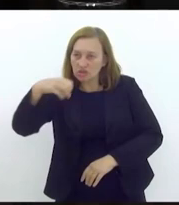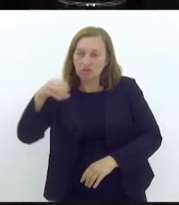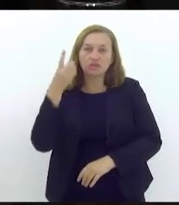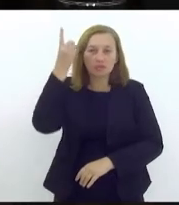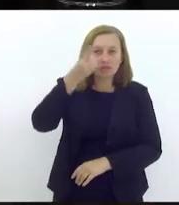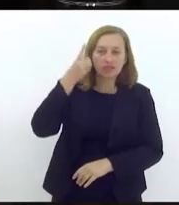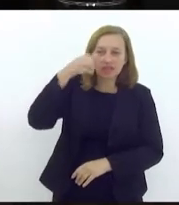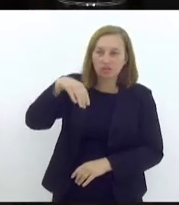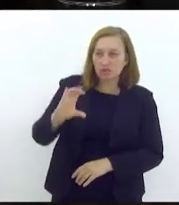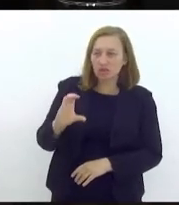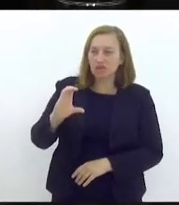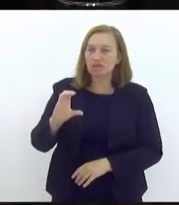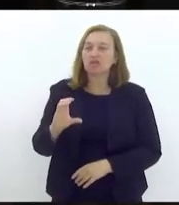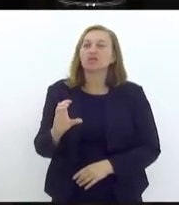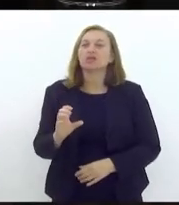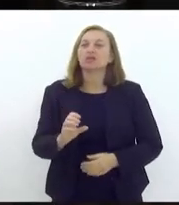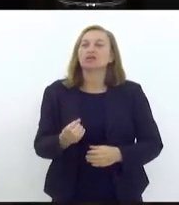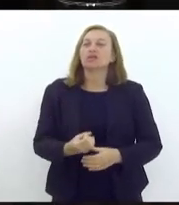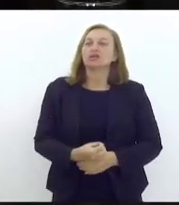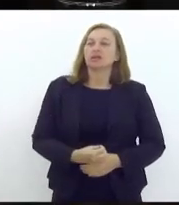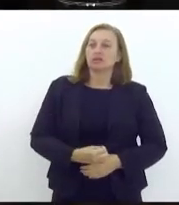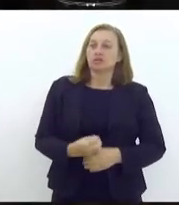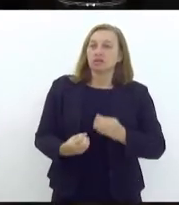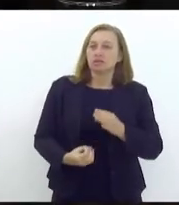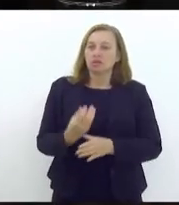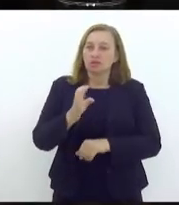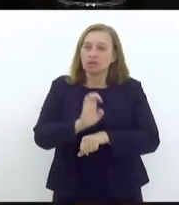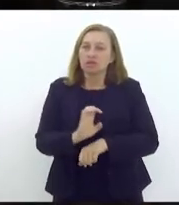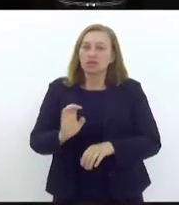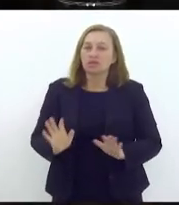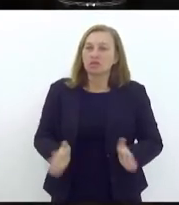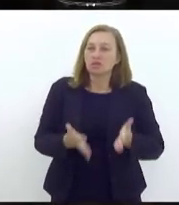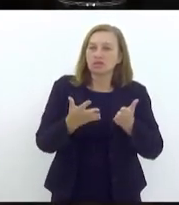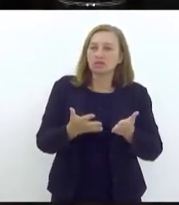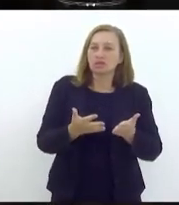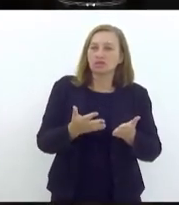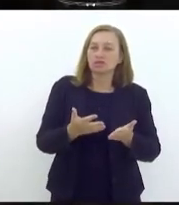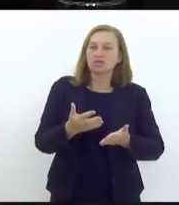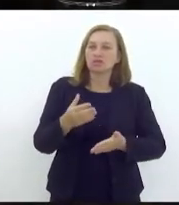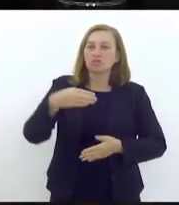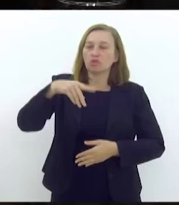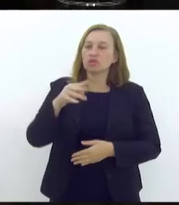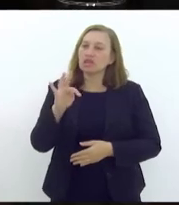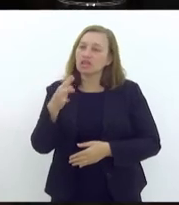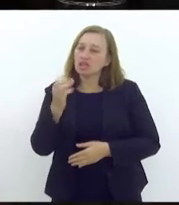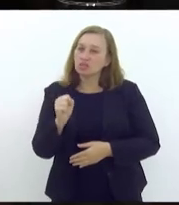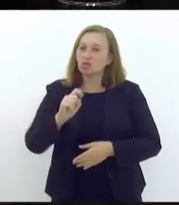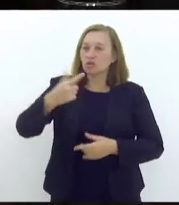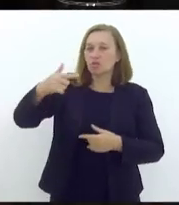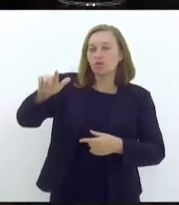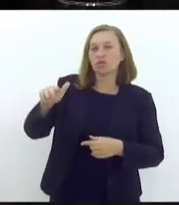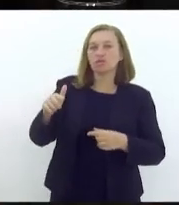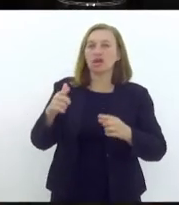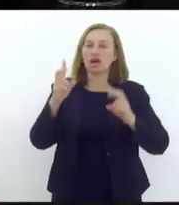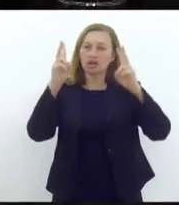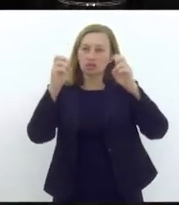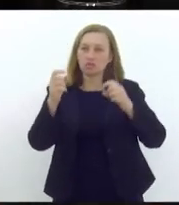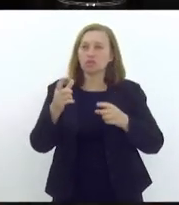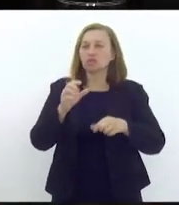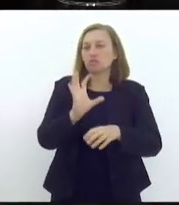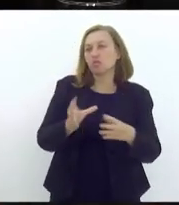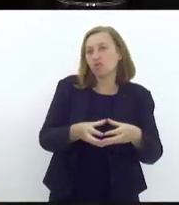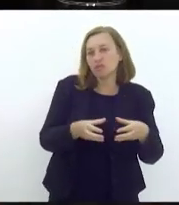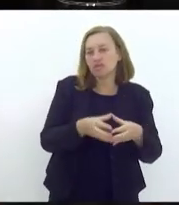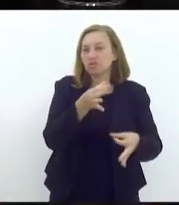do deputado Carlos Mickey que dispõe sobre o programa Estadual de incentivo ao montanhismo e da outras providências parecendo as comissões de condições